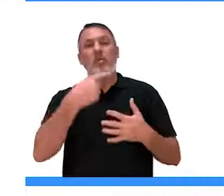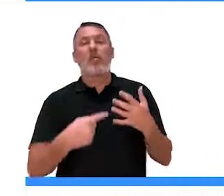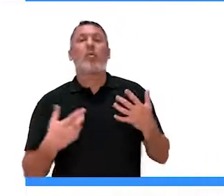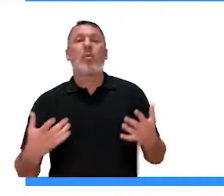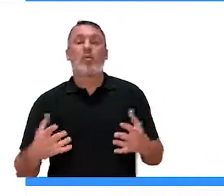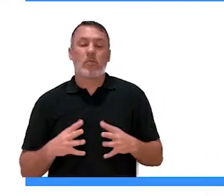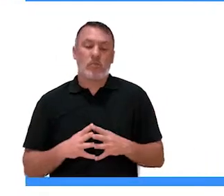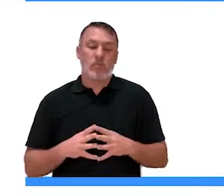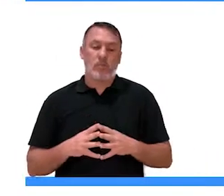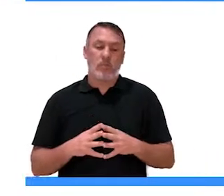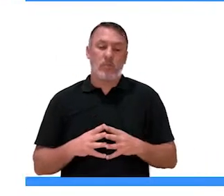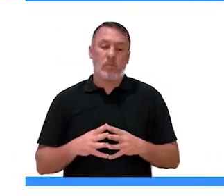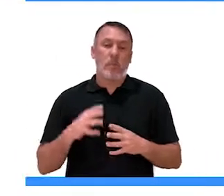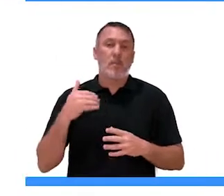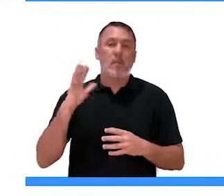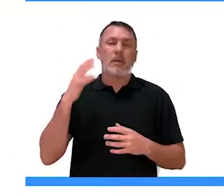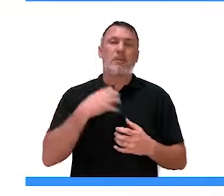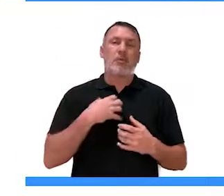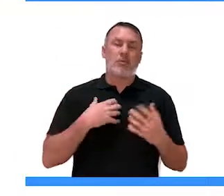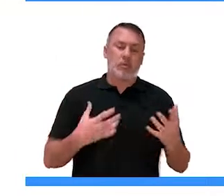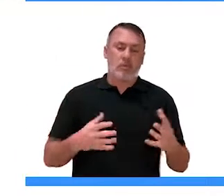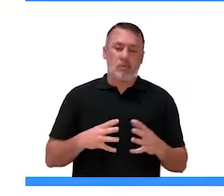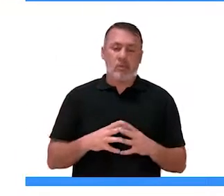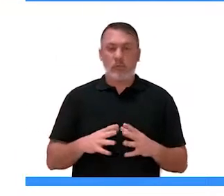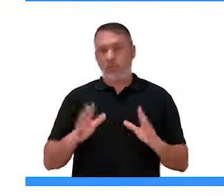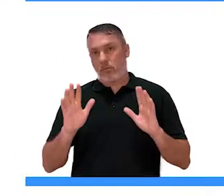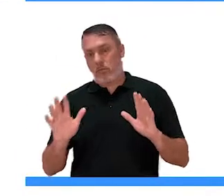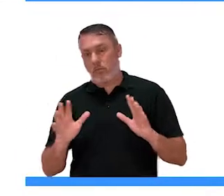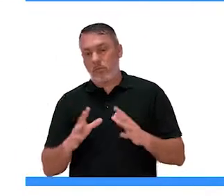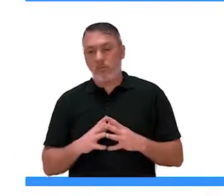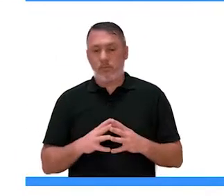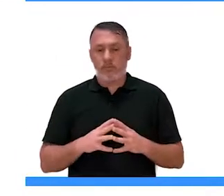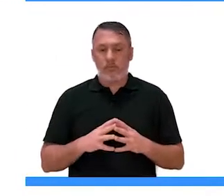E aí, o que vocês acham que faz mais sentido?